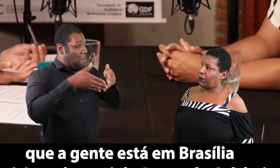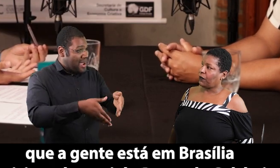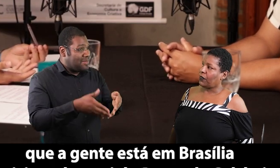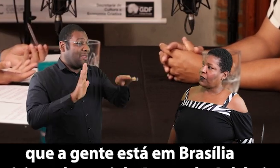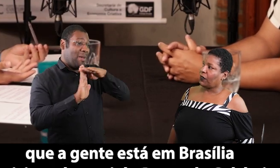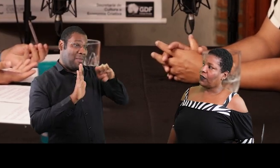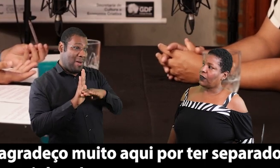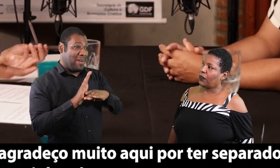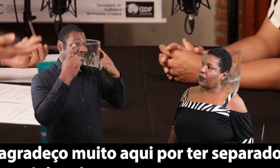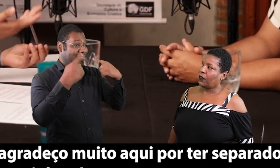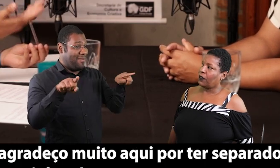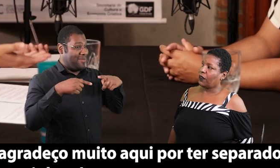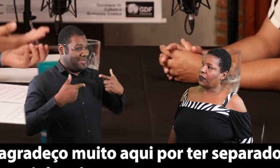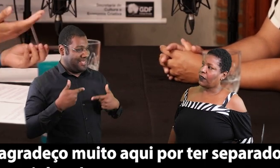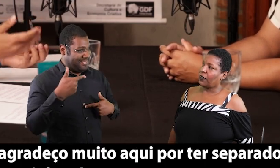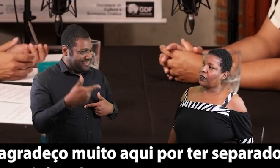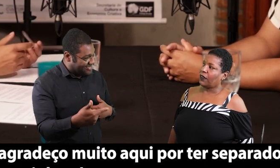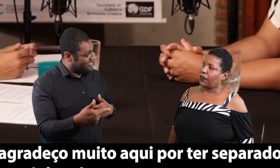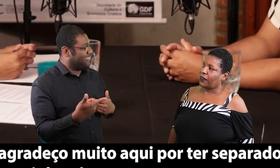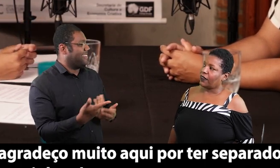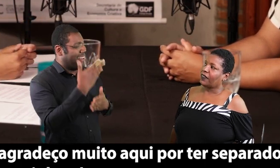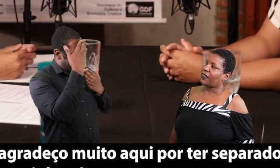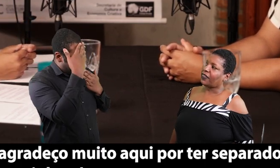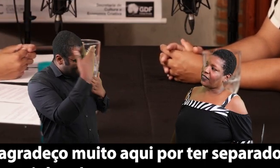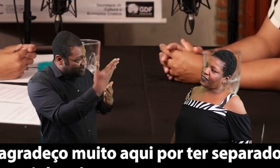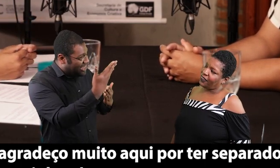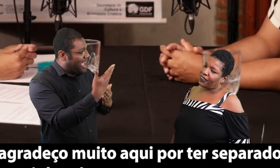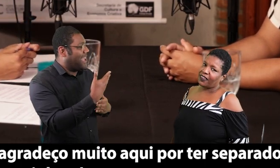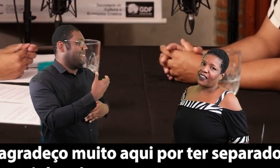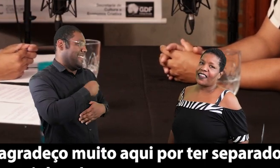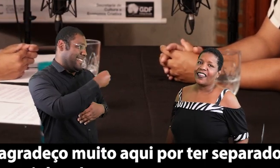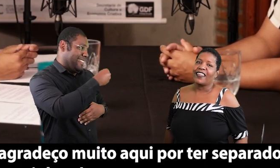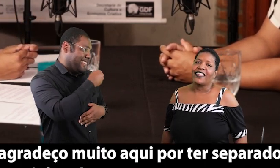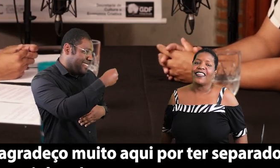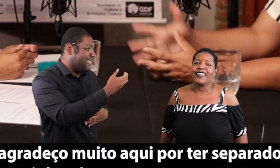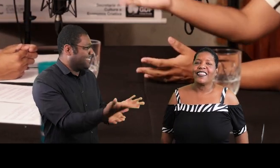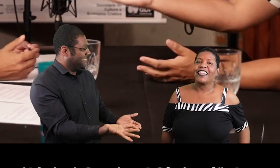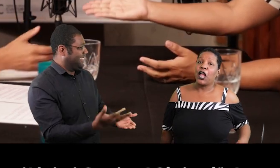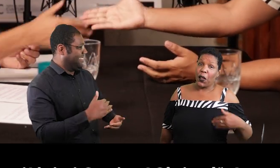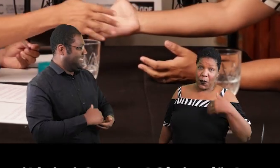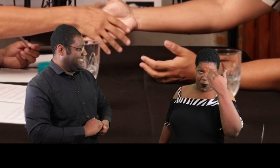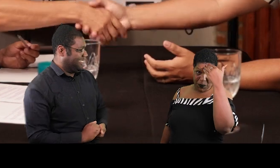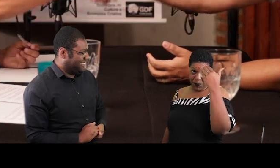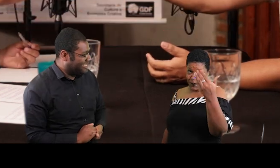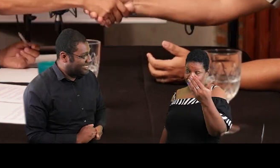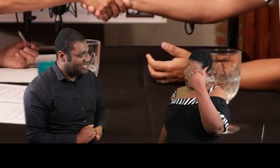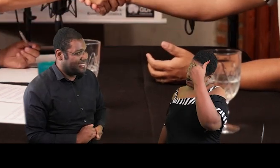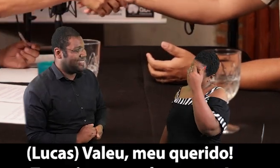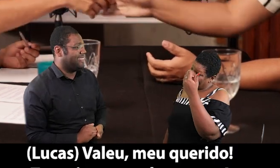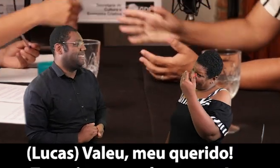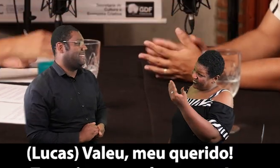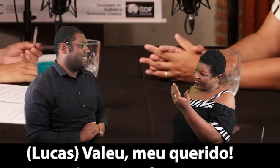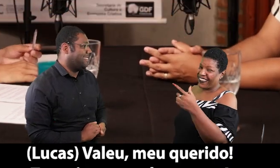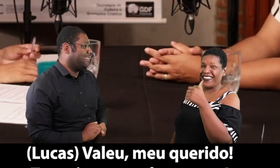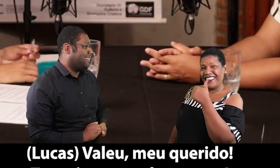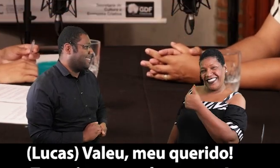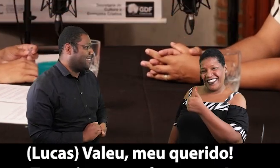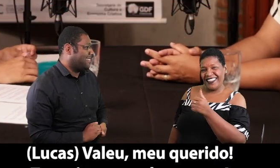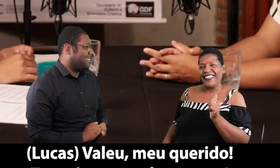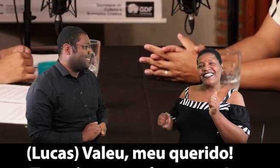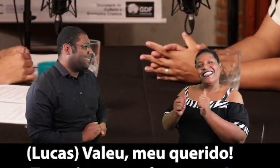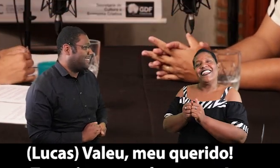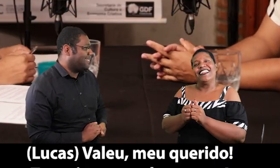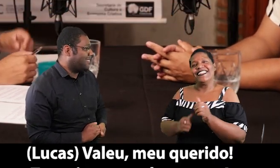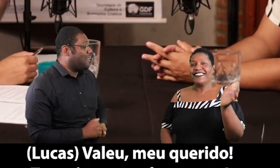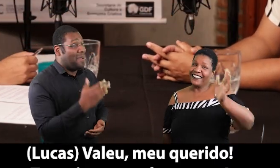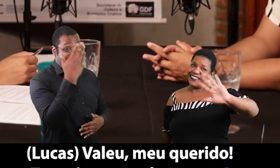de Cocheia. Obrigado. Te agradeço muito aqui por ter separado um tempinho aí pra conversar com a gente. Que isso, obrigadão. Valeu, meu querido. Tamo junto. Isso